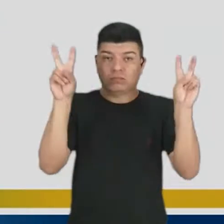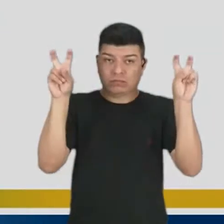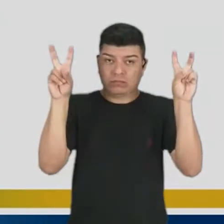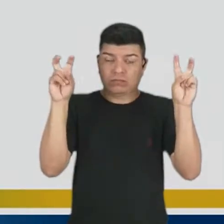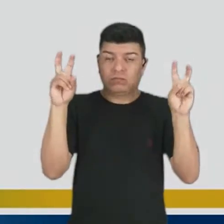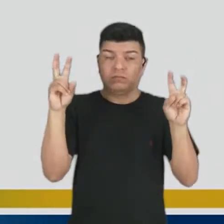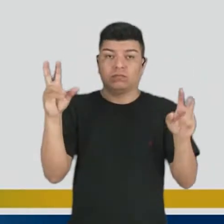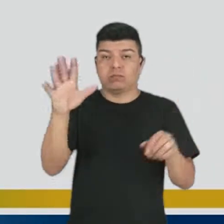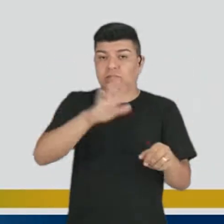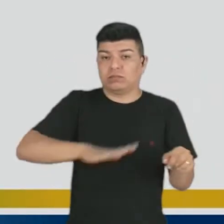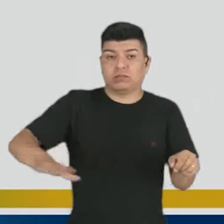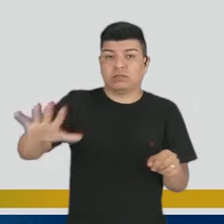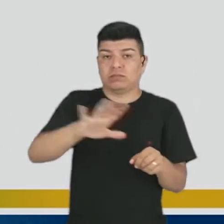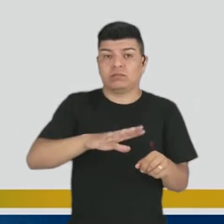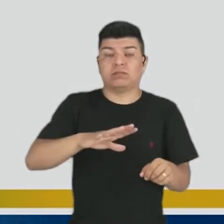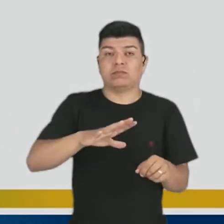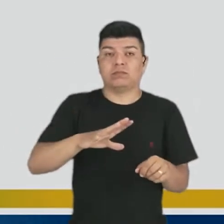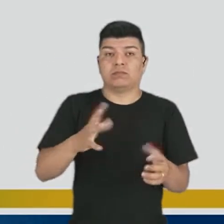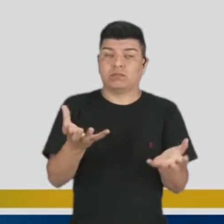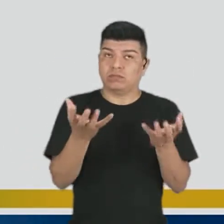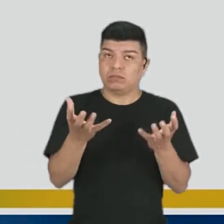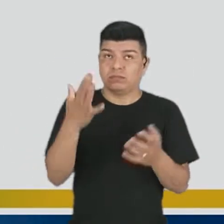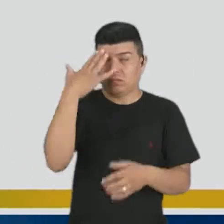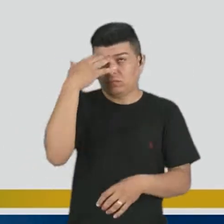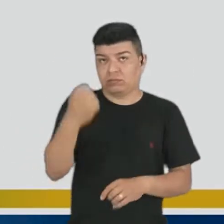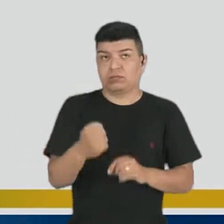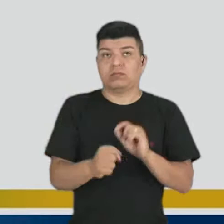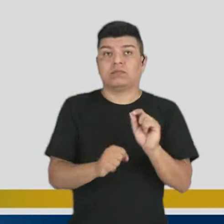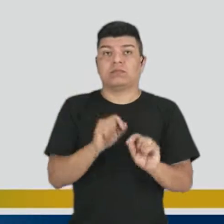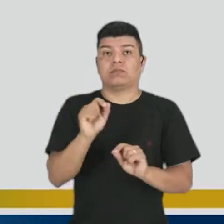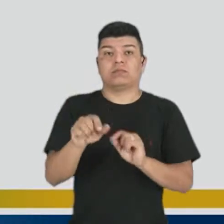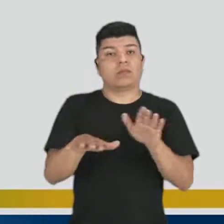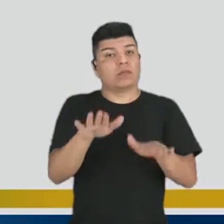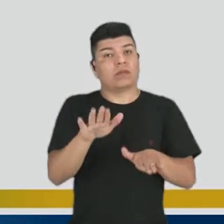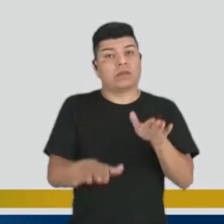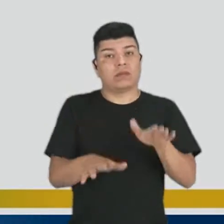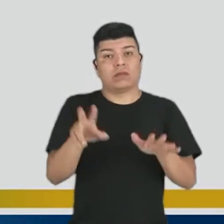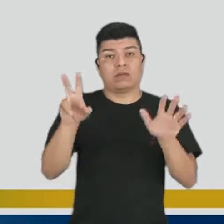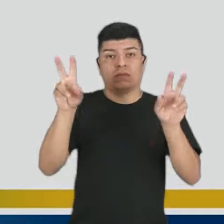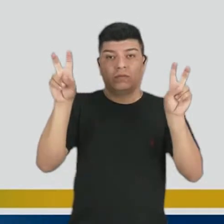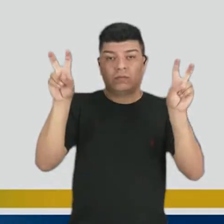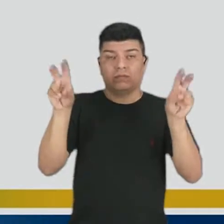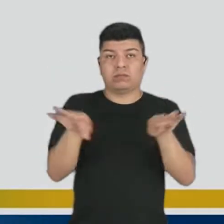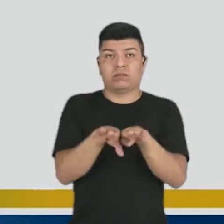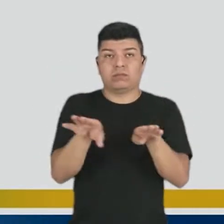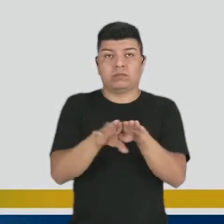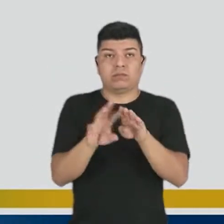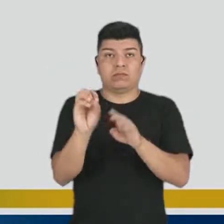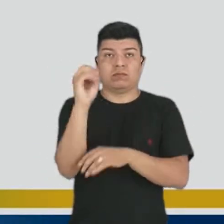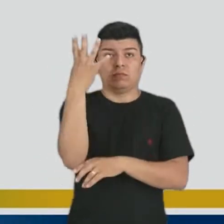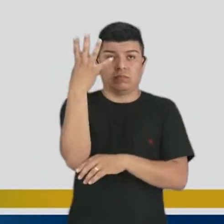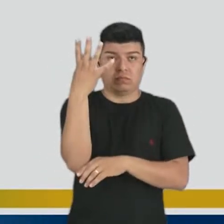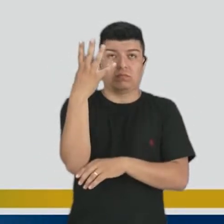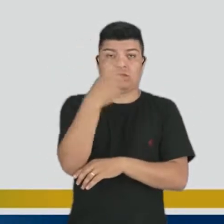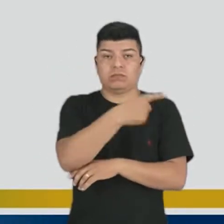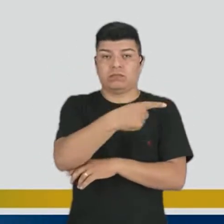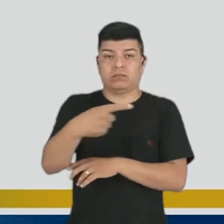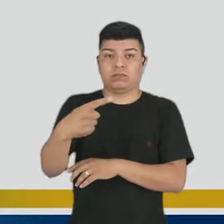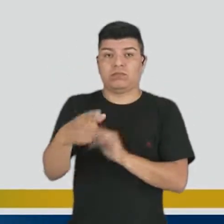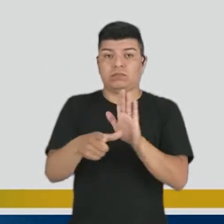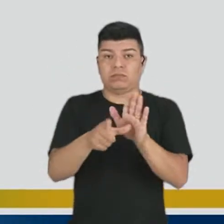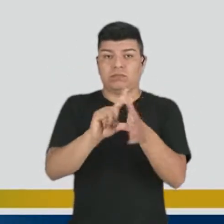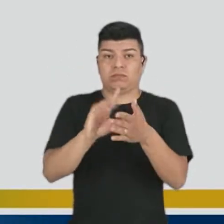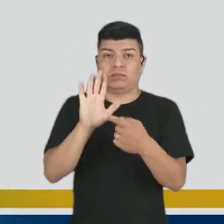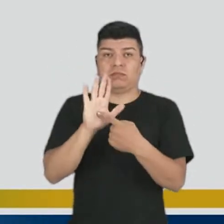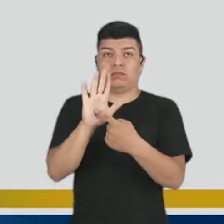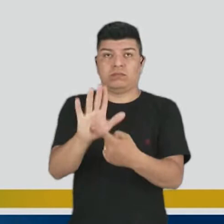em geral, que interessem ao coletivo em geral. Geralmente também assuntos ocorridos ou em semanas anteriores